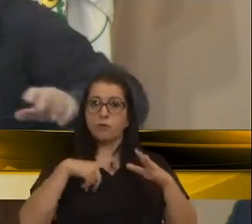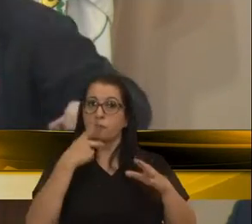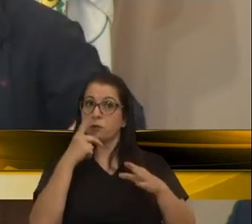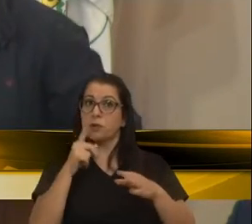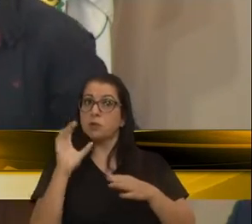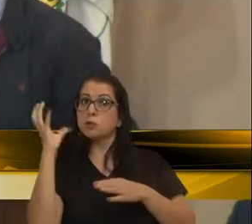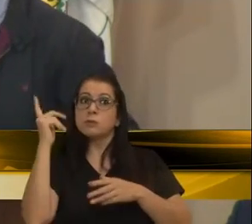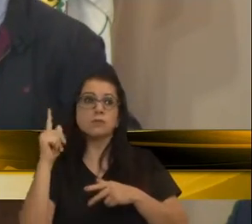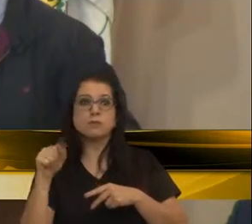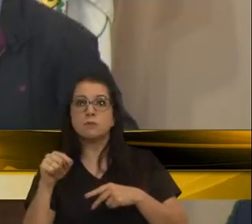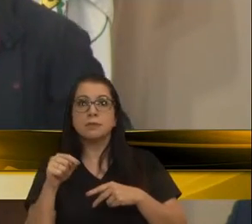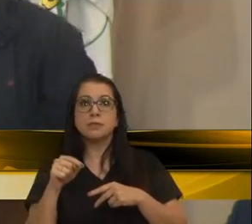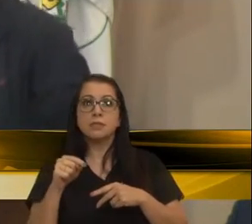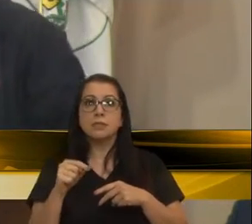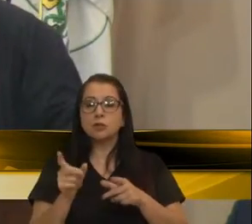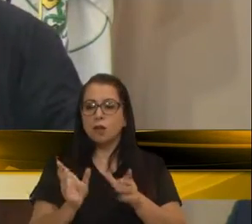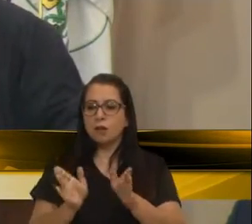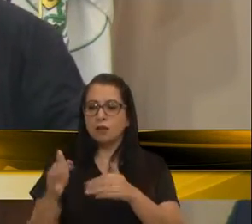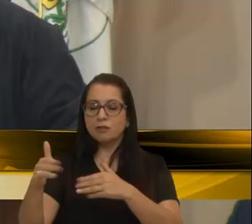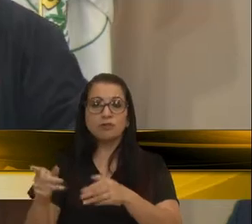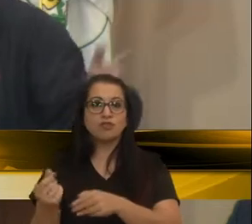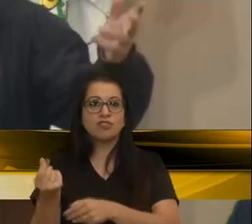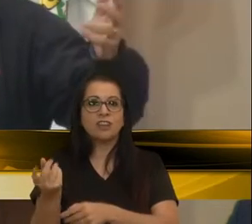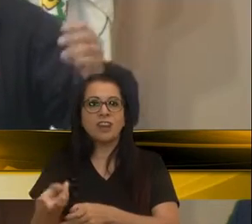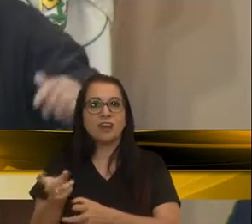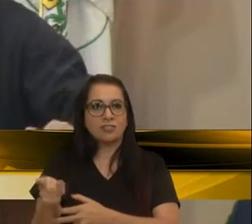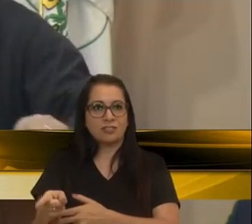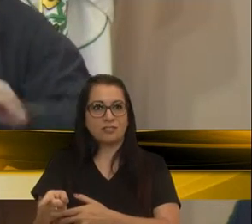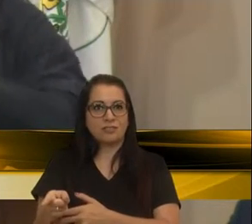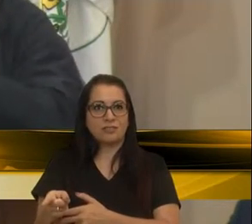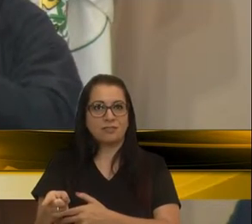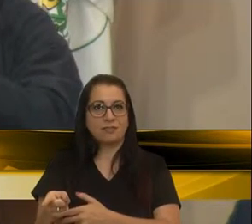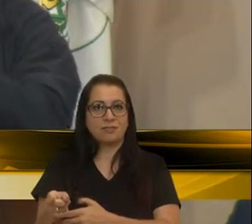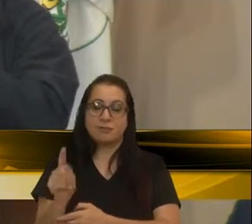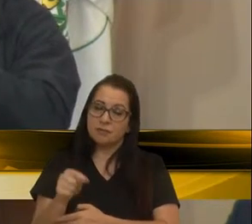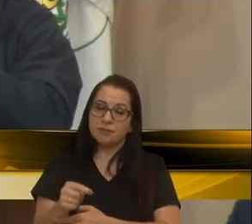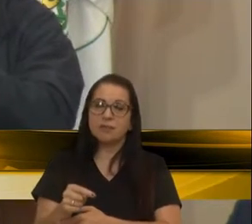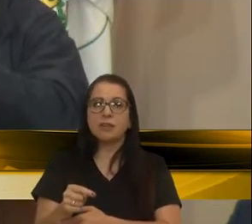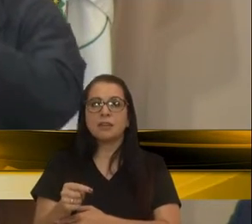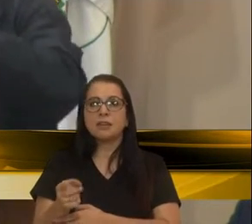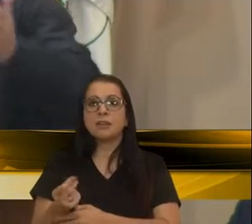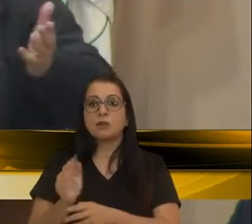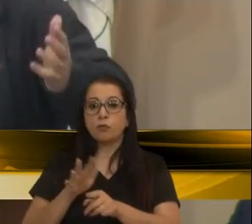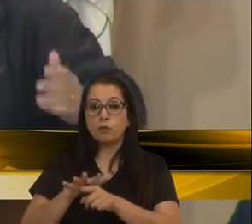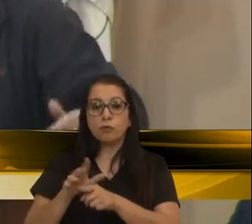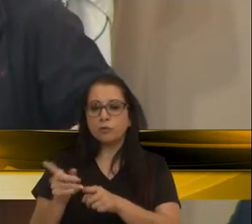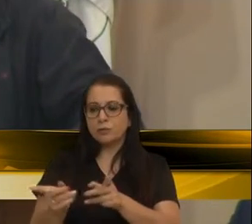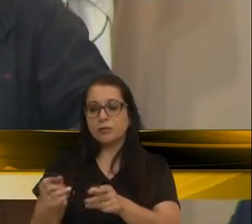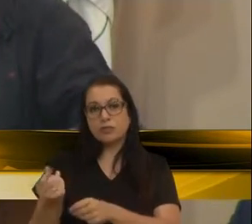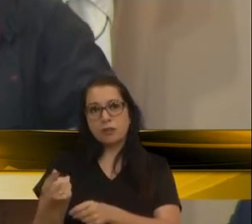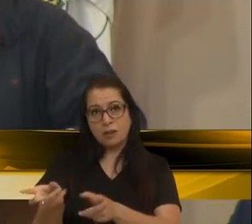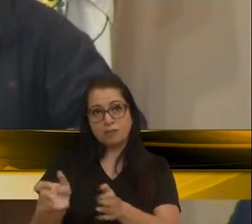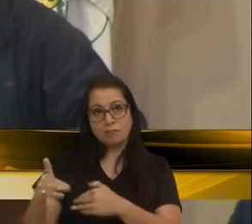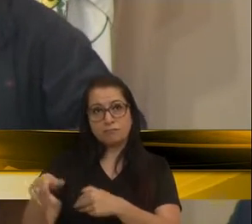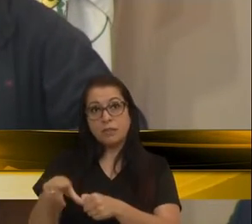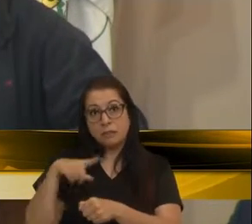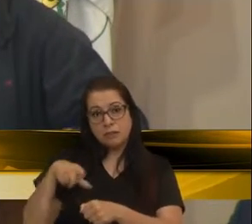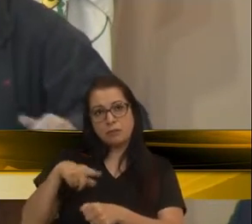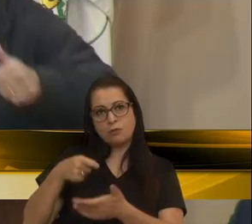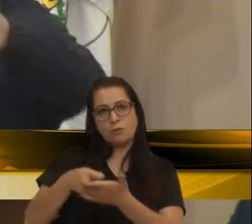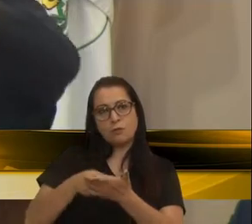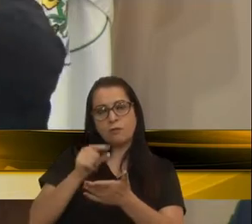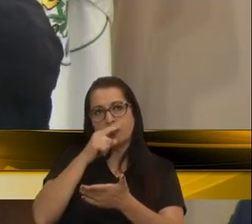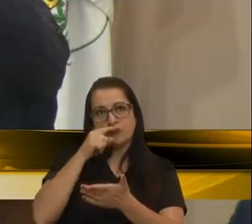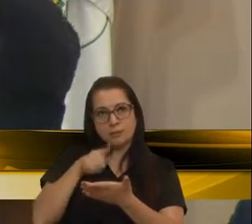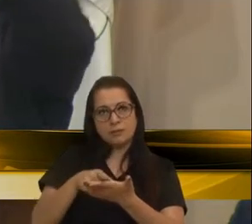solução era só fluxo de caixa. Muito bem, então o fluxo de caixa foi o que o Sartori tentou fazer.